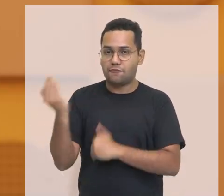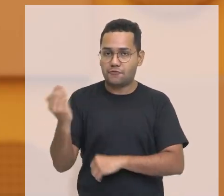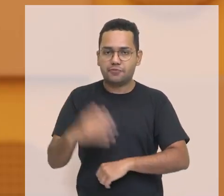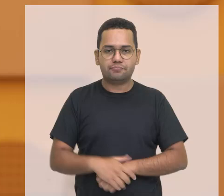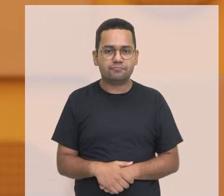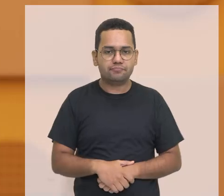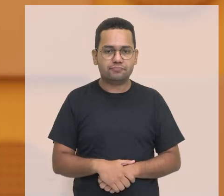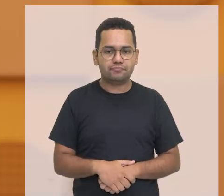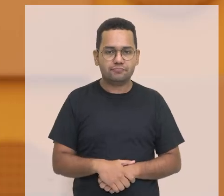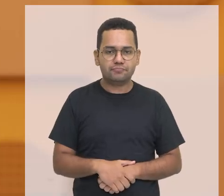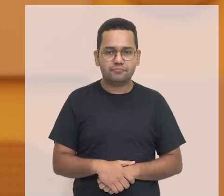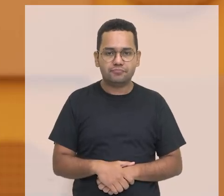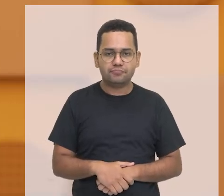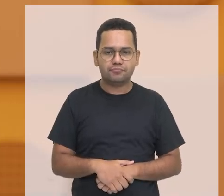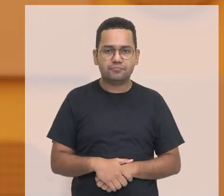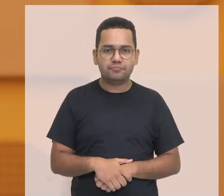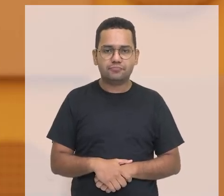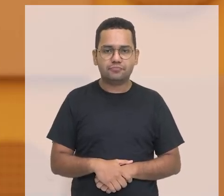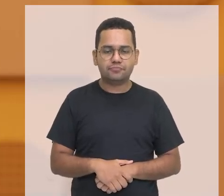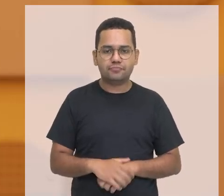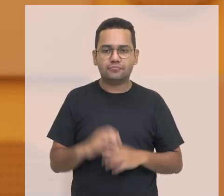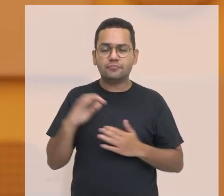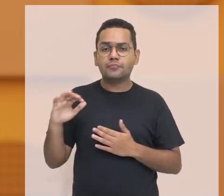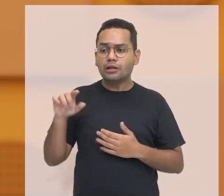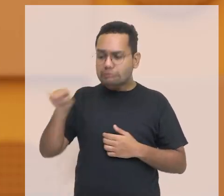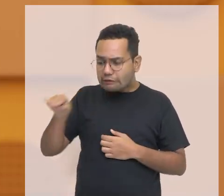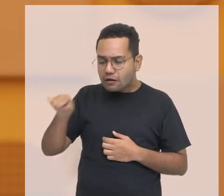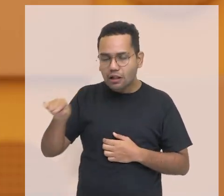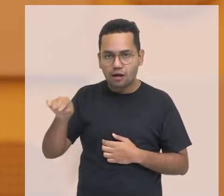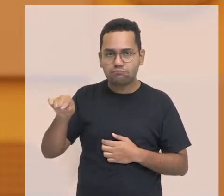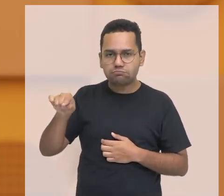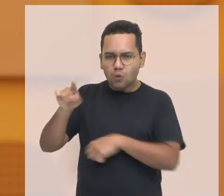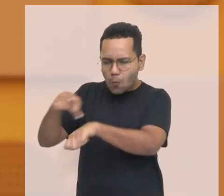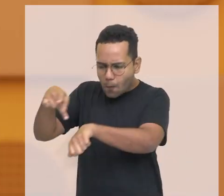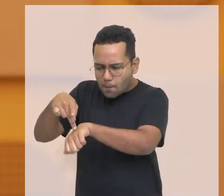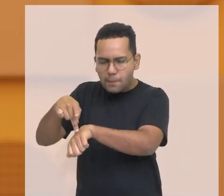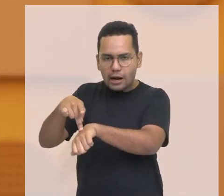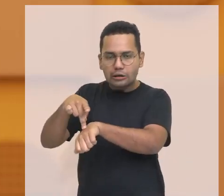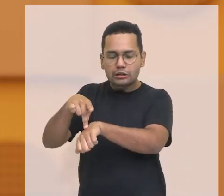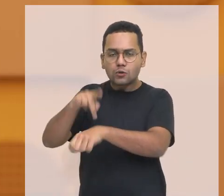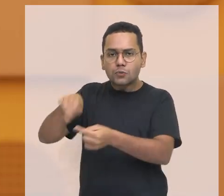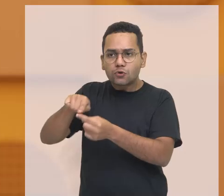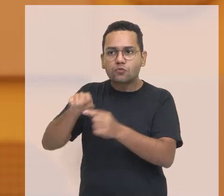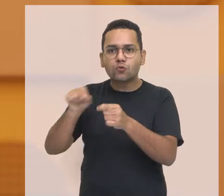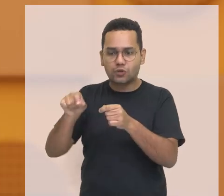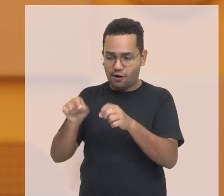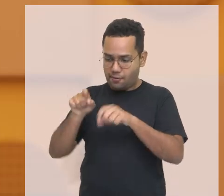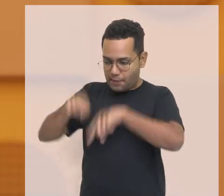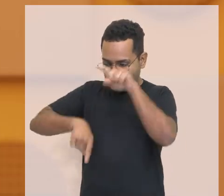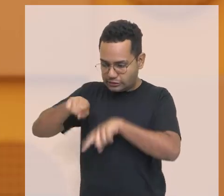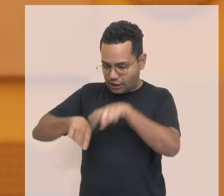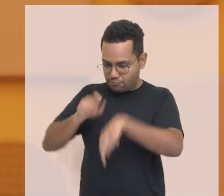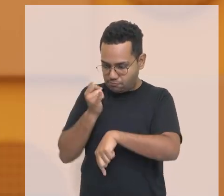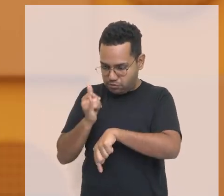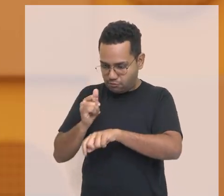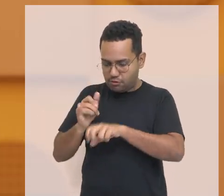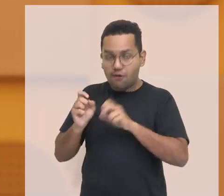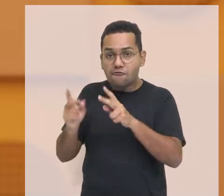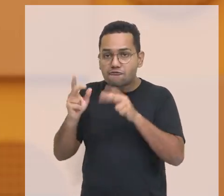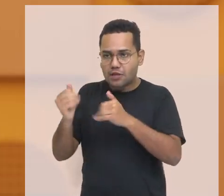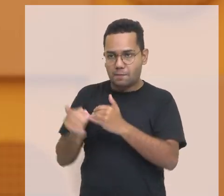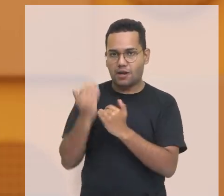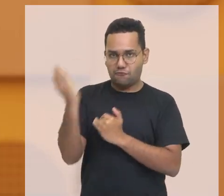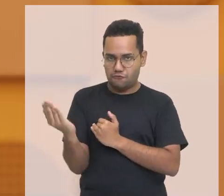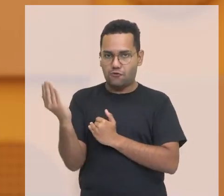seja, a China se concentra em exportar primeiramente eletrodomésticos ao mundo, tá, gente? Com a finalidade